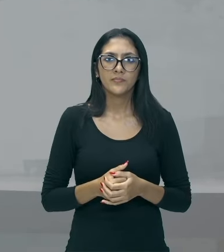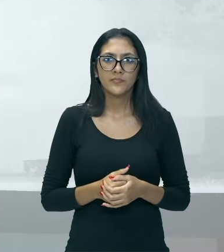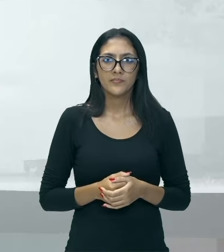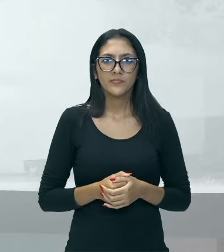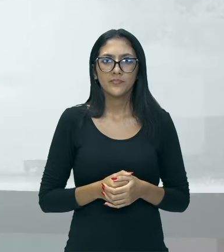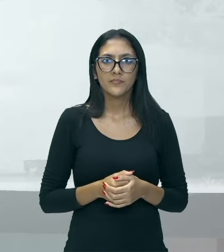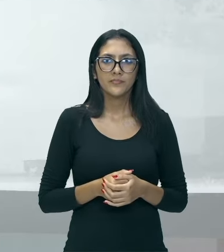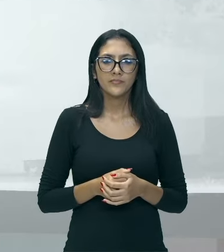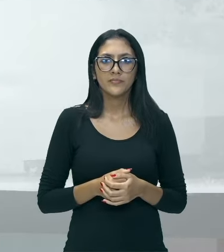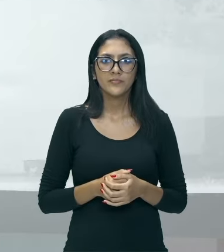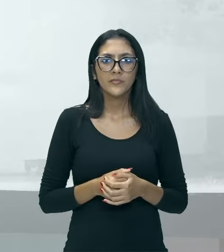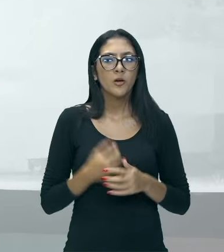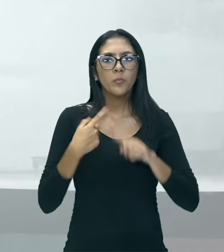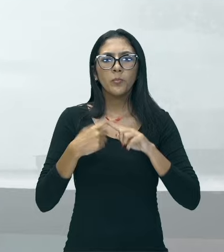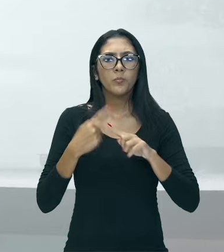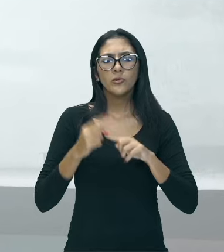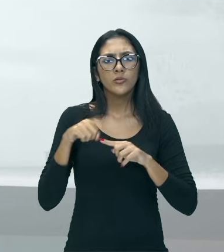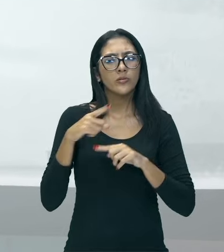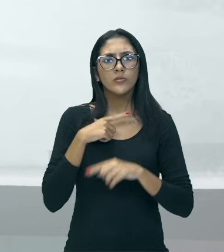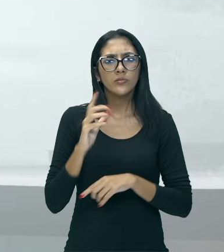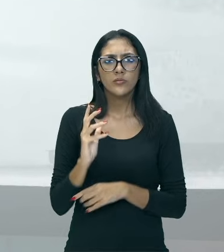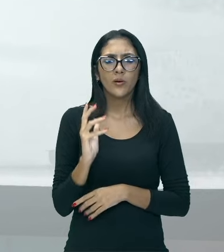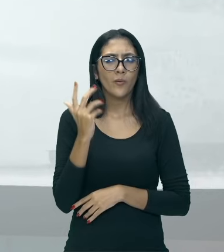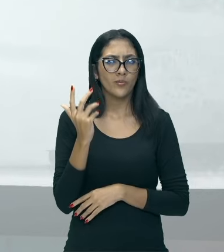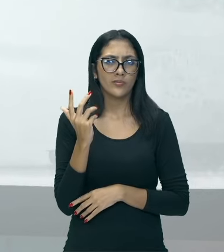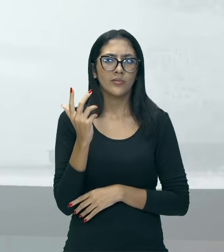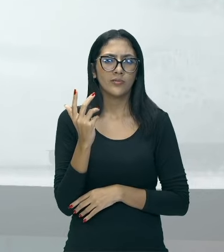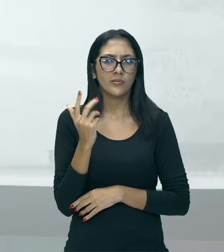Isso acontece